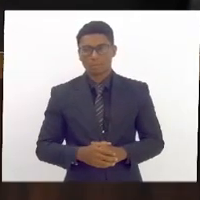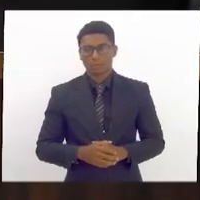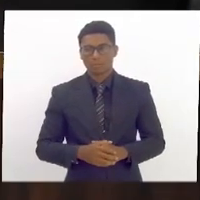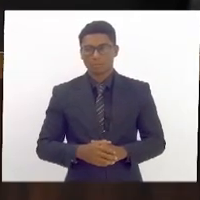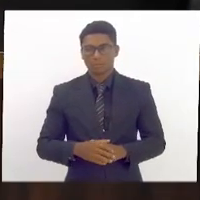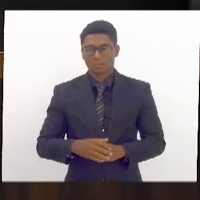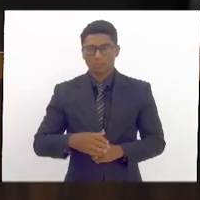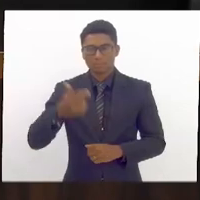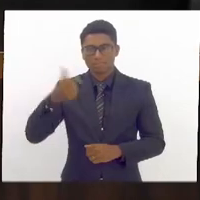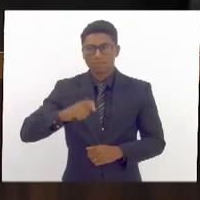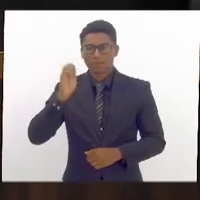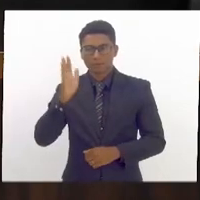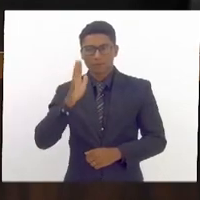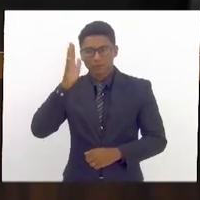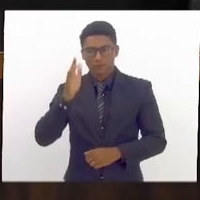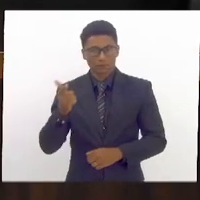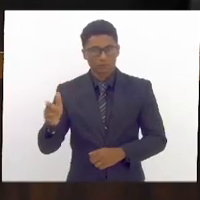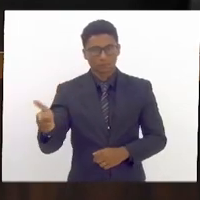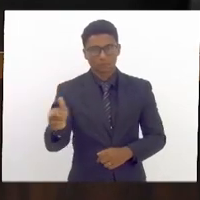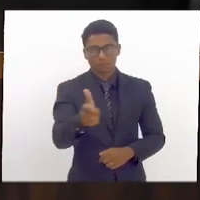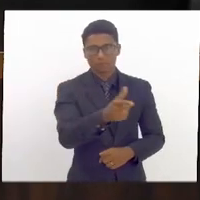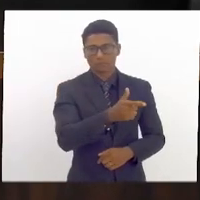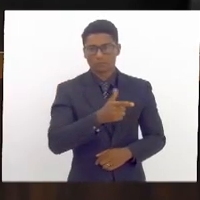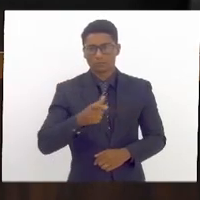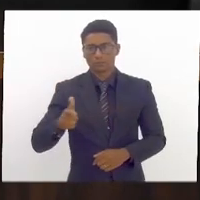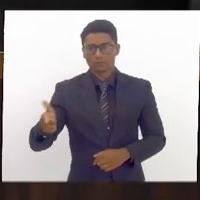Não havendo mais oradores inscritos...